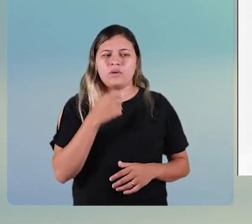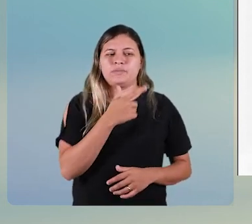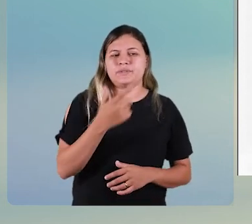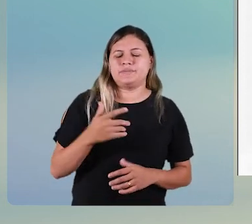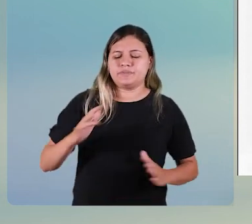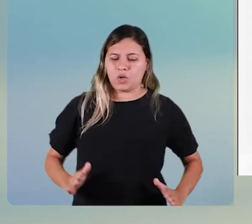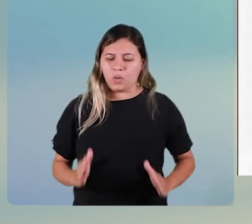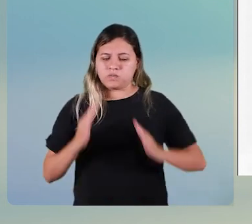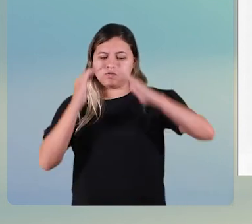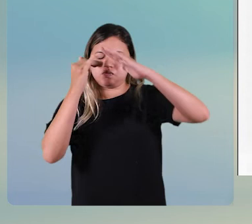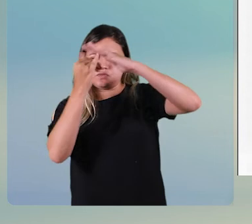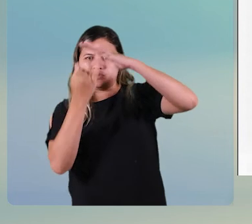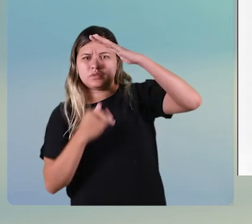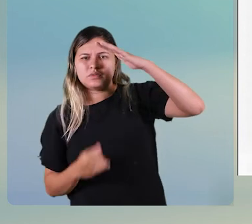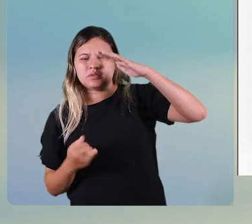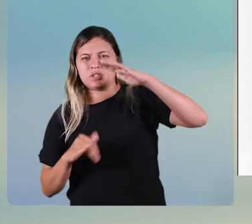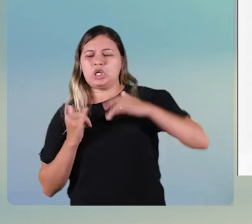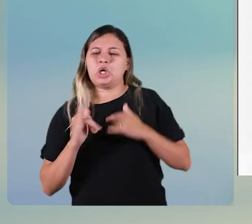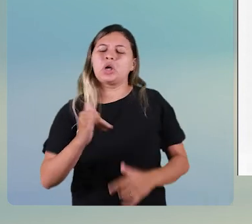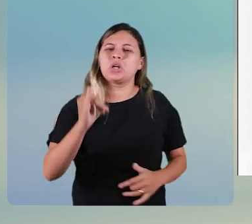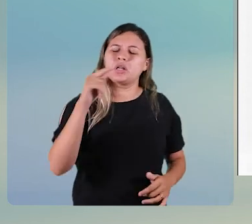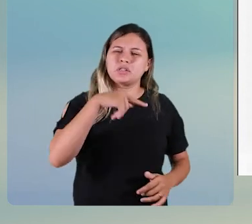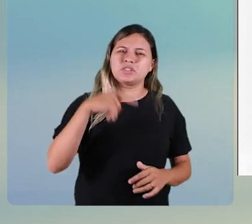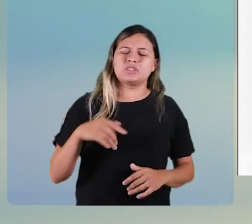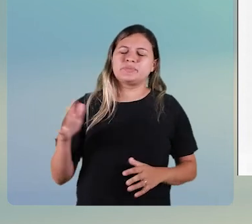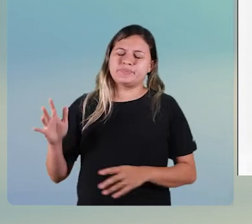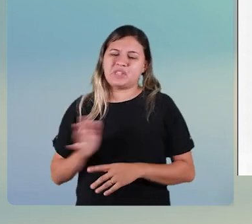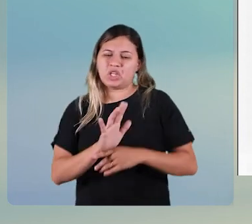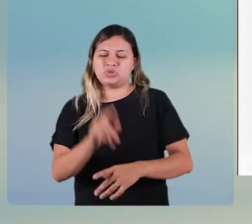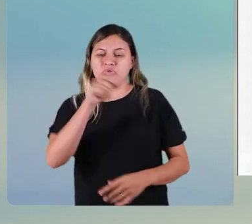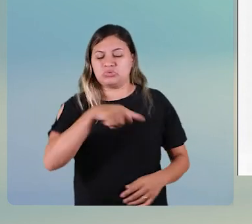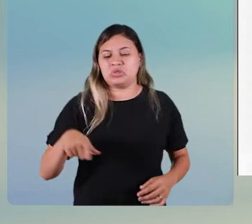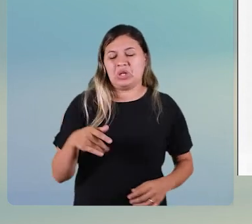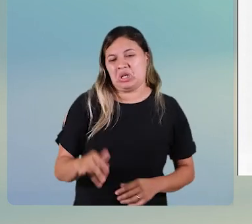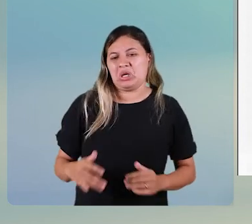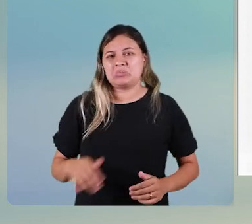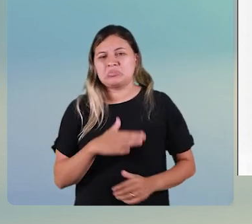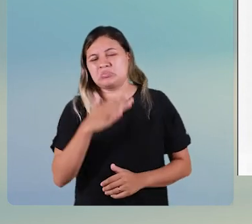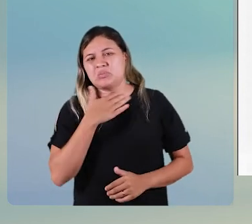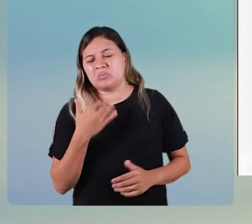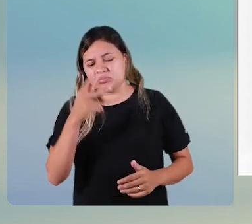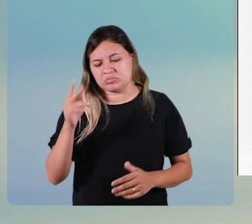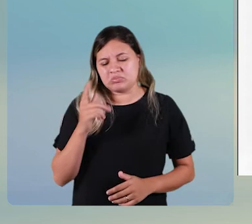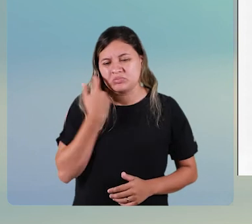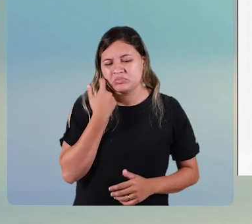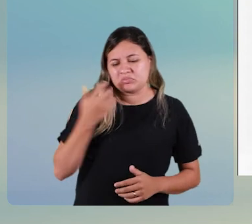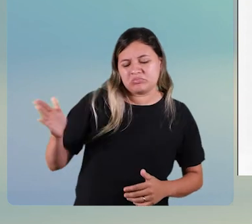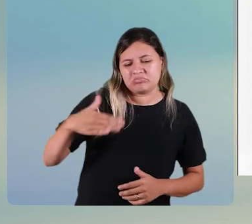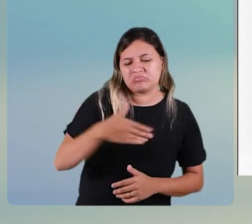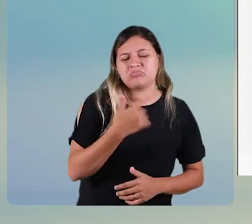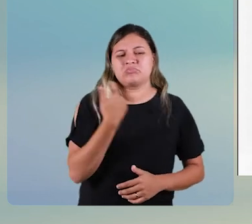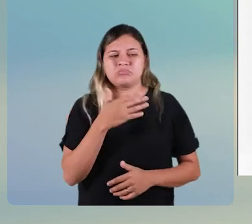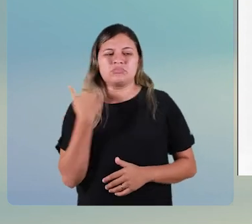usinas nucleares, pela própria natureza do processo de geração de energia, podem causar esse tipo de poluição. Que parte do ciclo de geração de energia das usinas